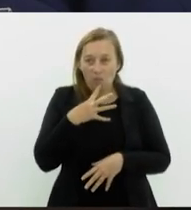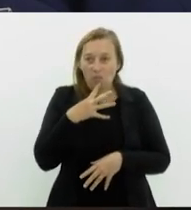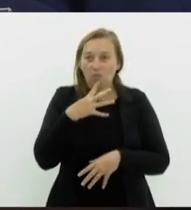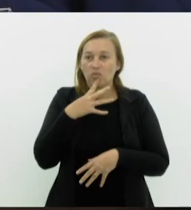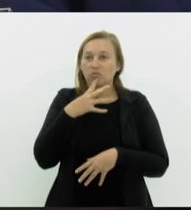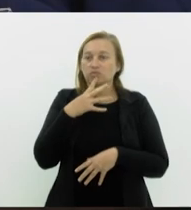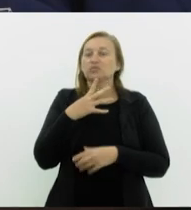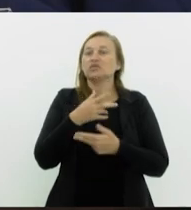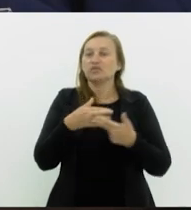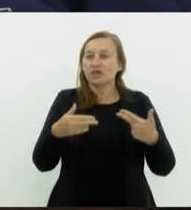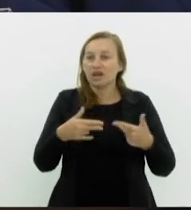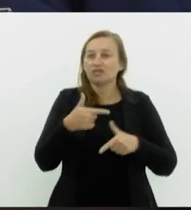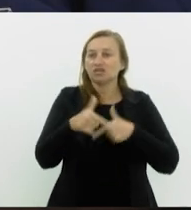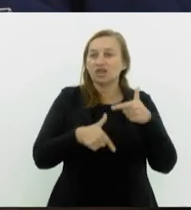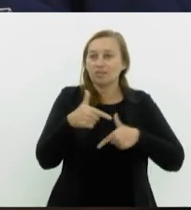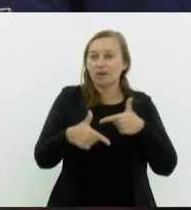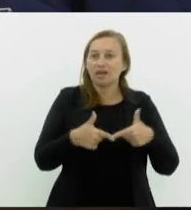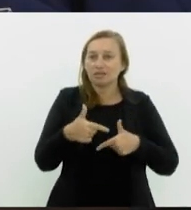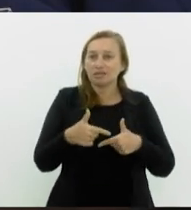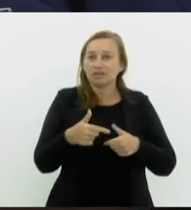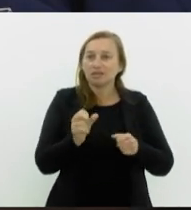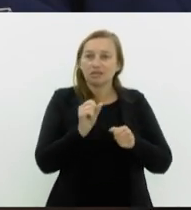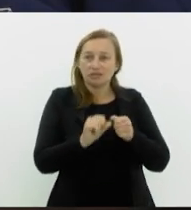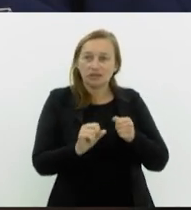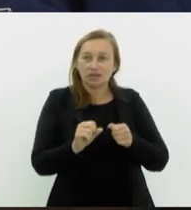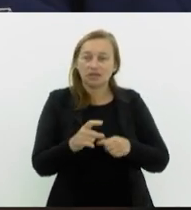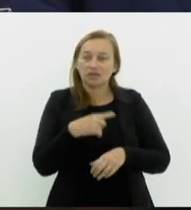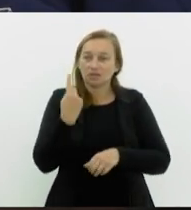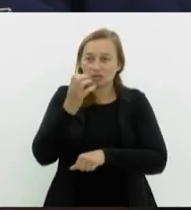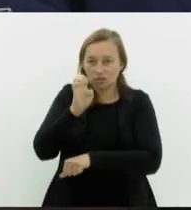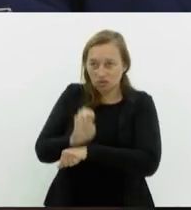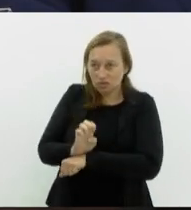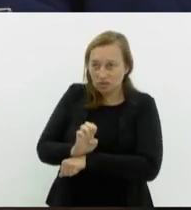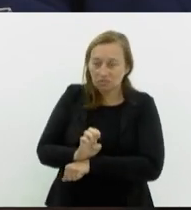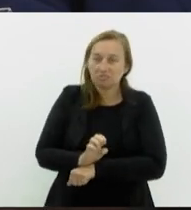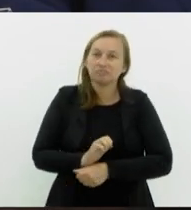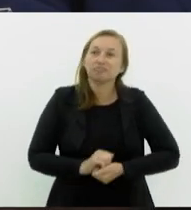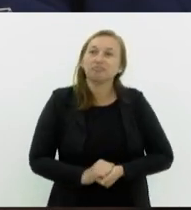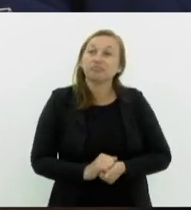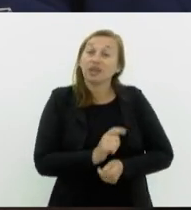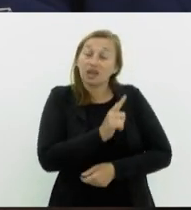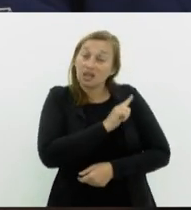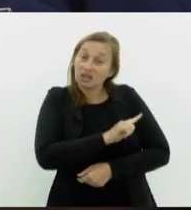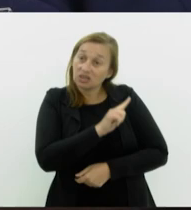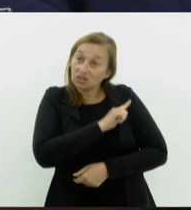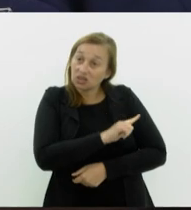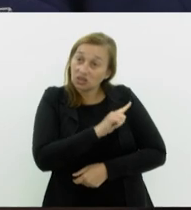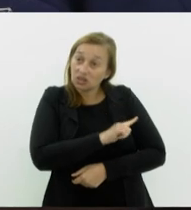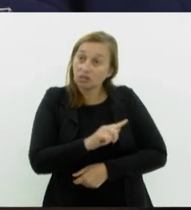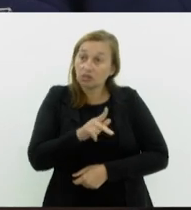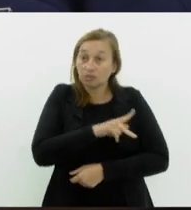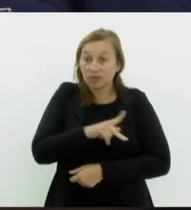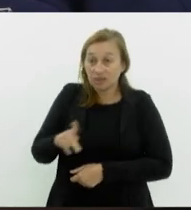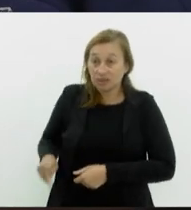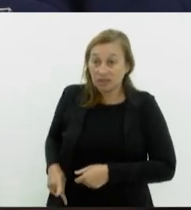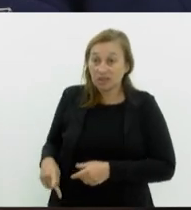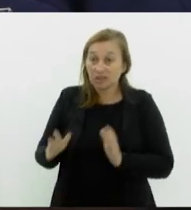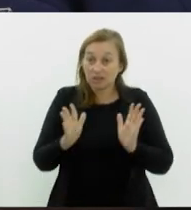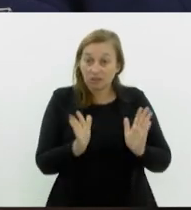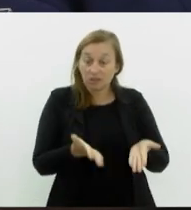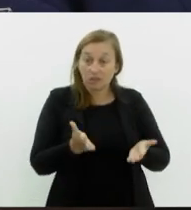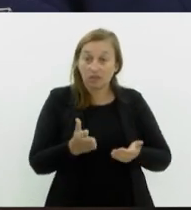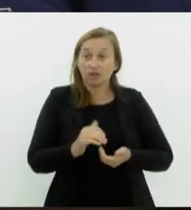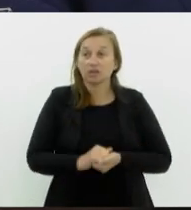relevantes serviços que Sua Excelência tem prestado ao nosso Estado. Notadamente na gestão do atual presidente, ele tem